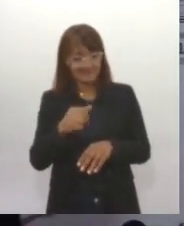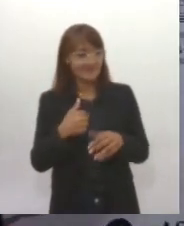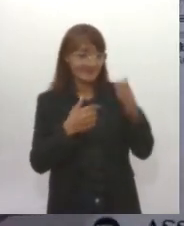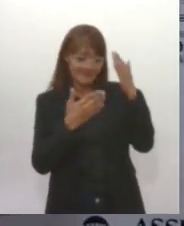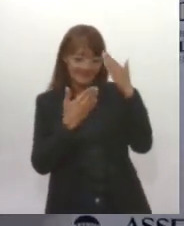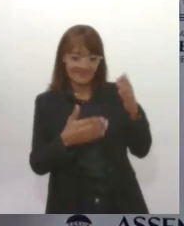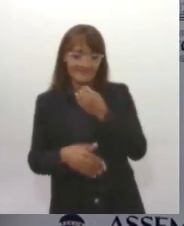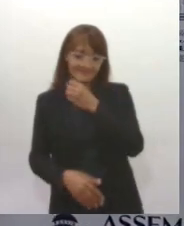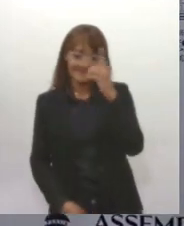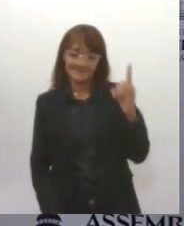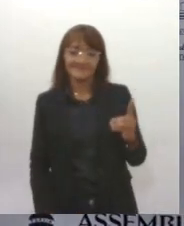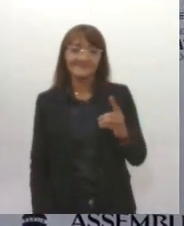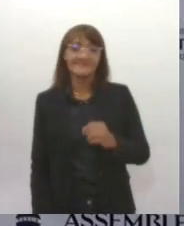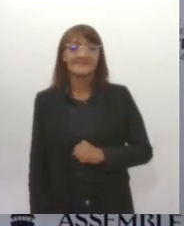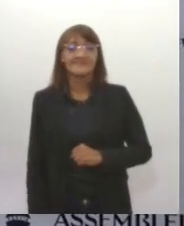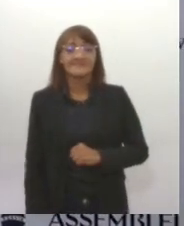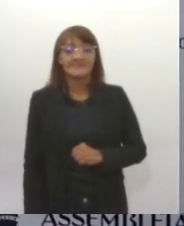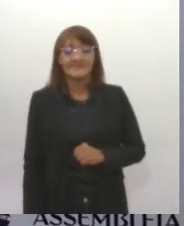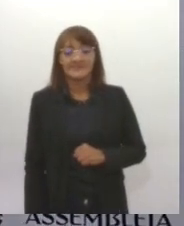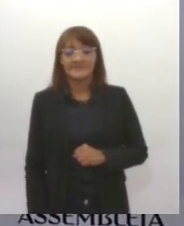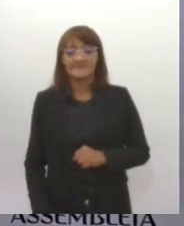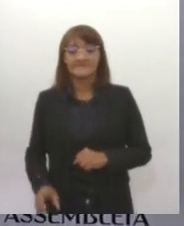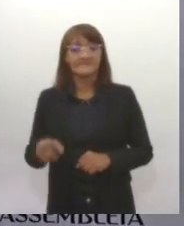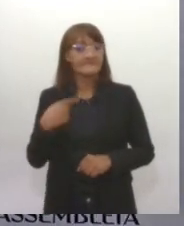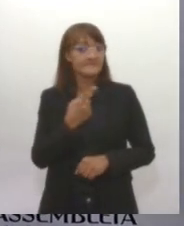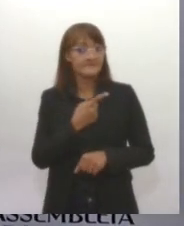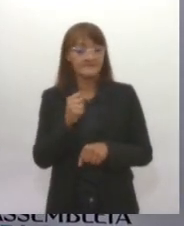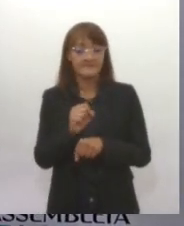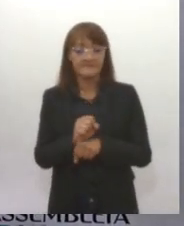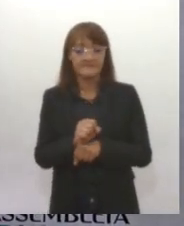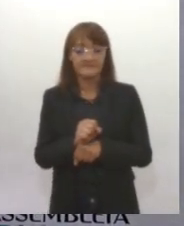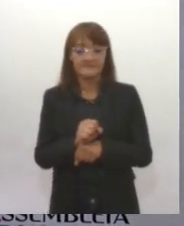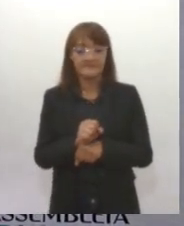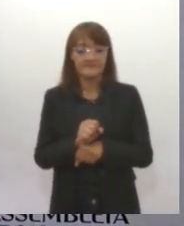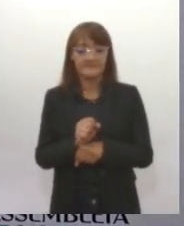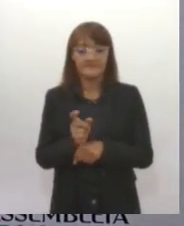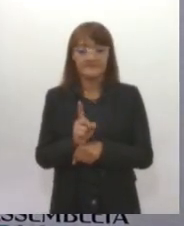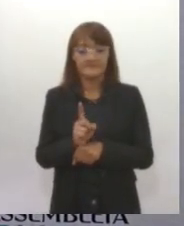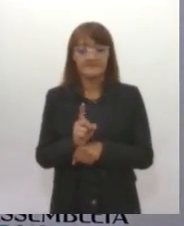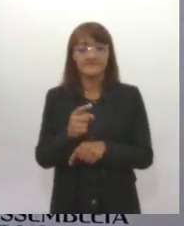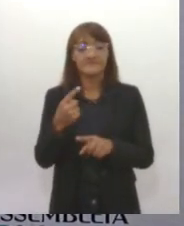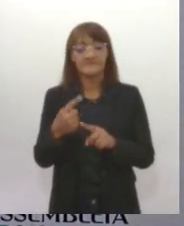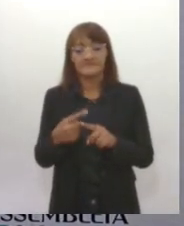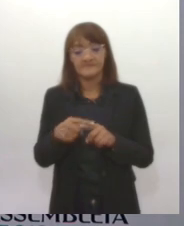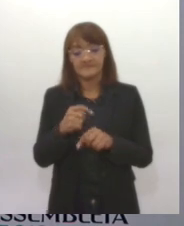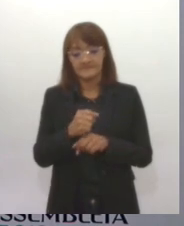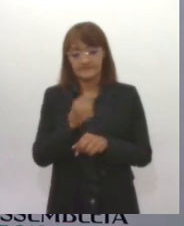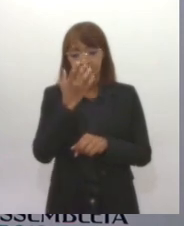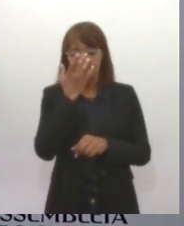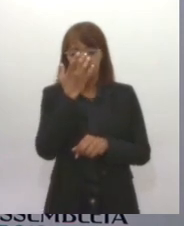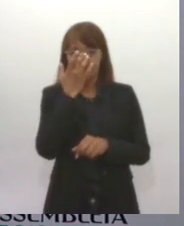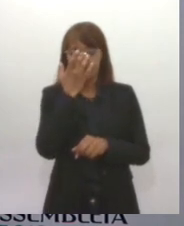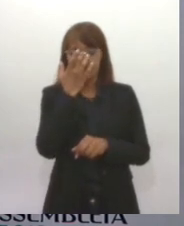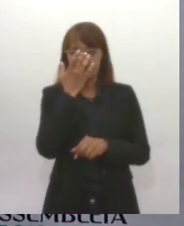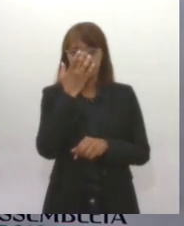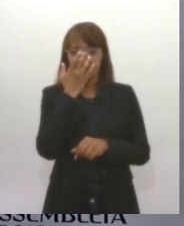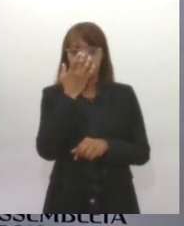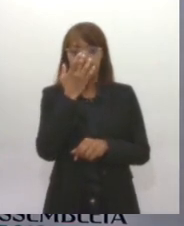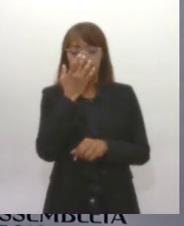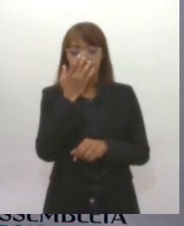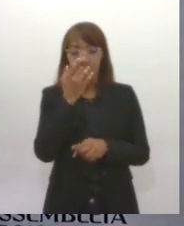a gente não vai parar de falar de ponte, porque um dos assuntos, na verdade, do deputado Marcos